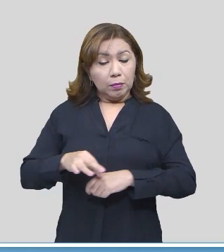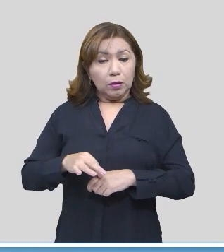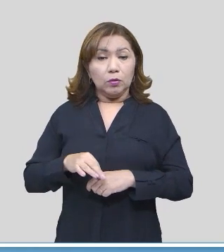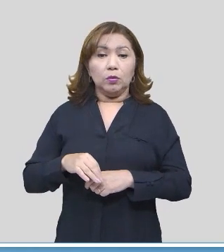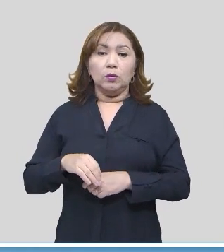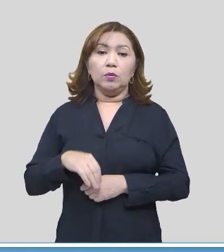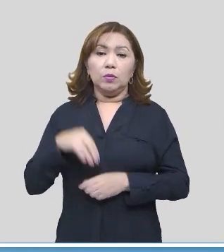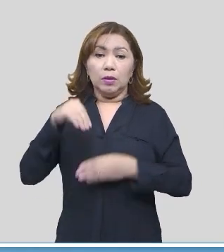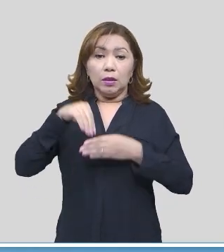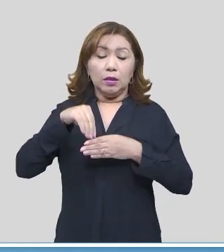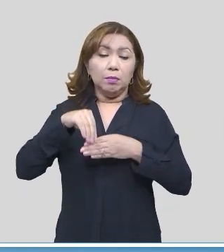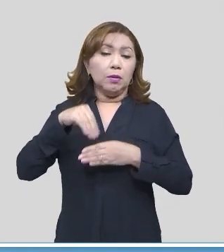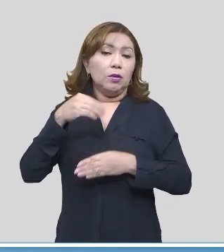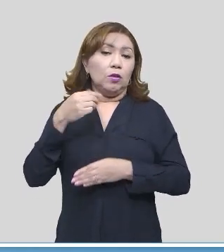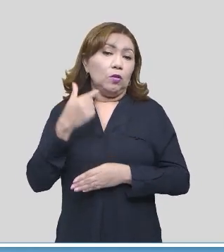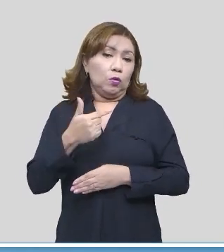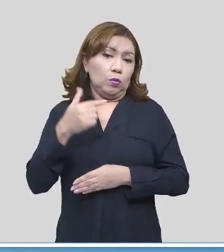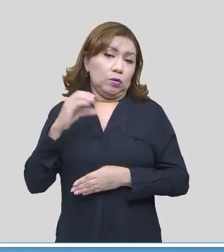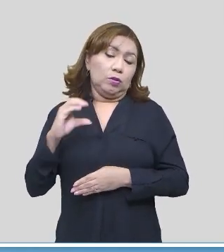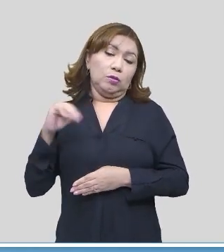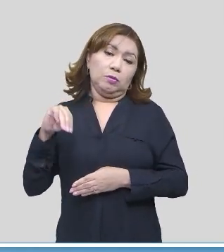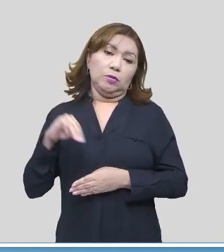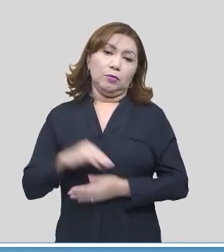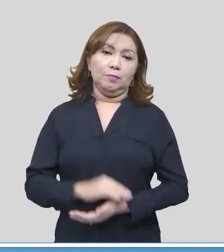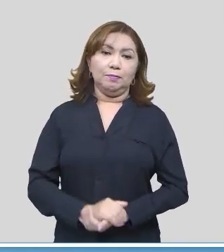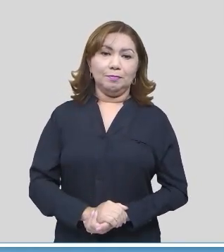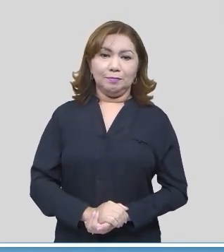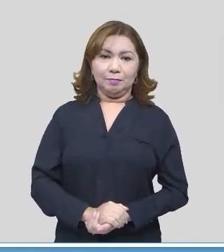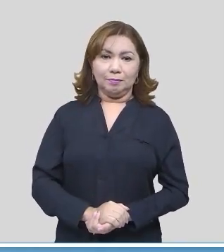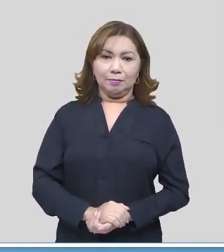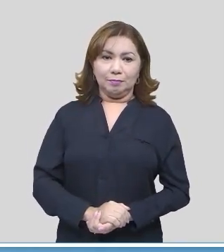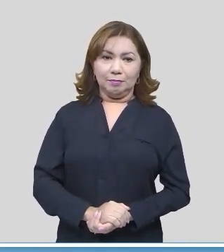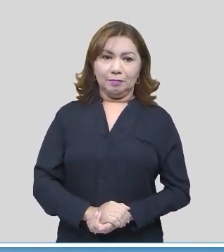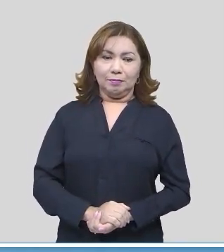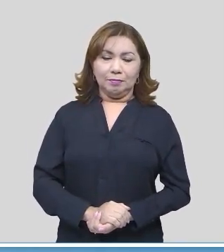2 centímetros.